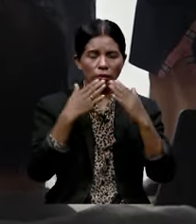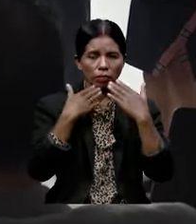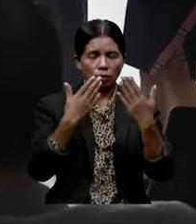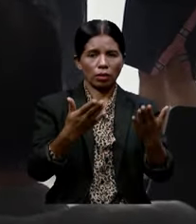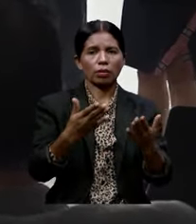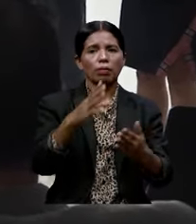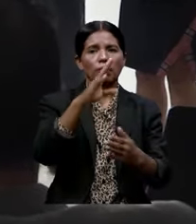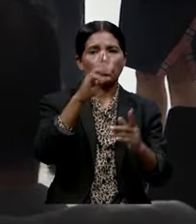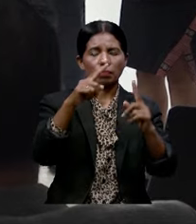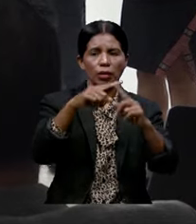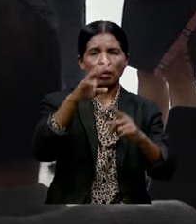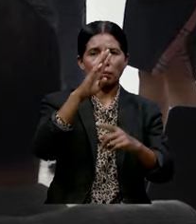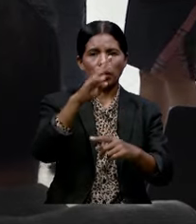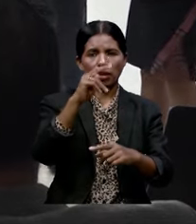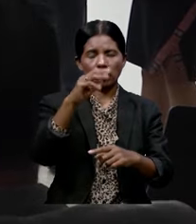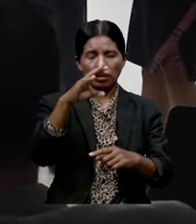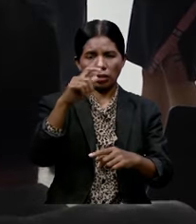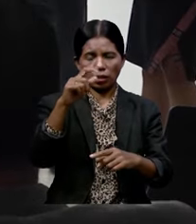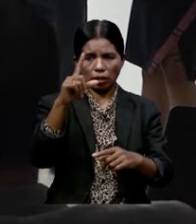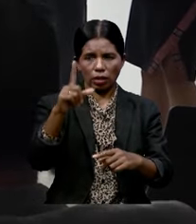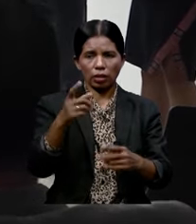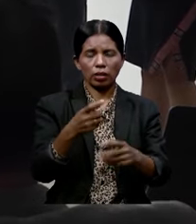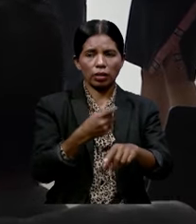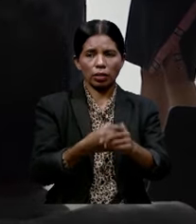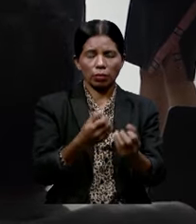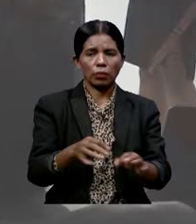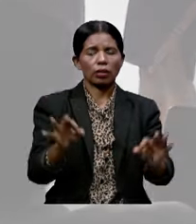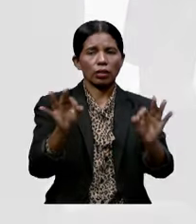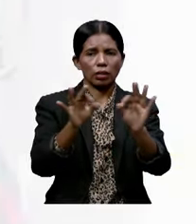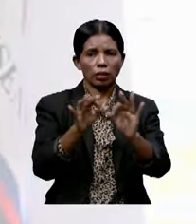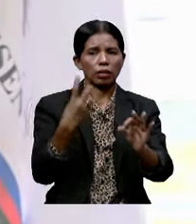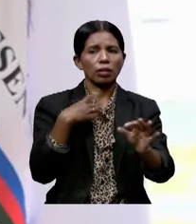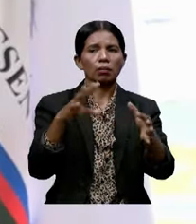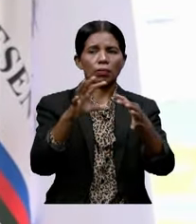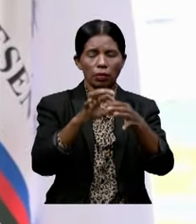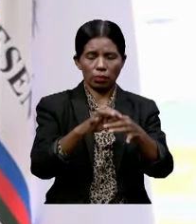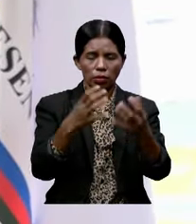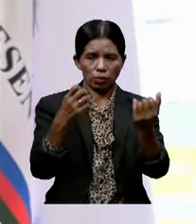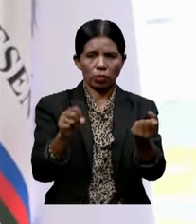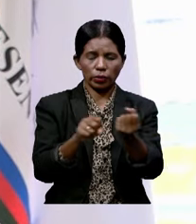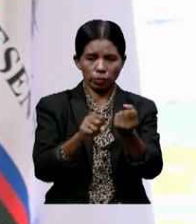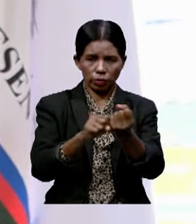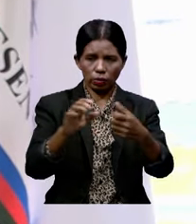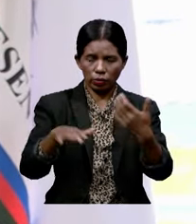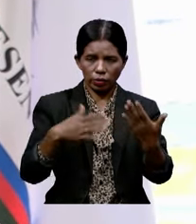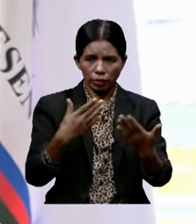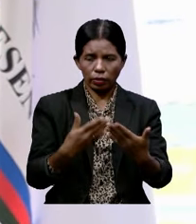Bencetel, é momento importante da né. Ha nesse torna membro honorário, me vemos agora as patrocinador